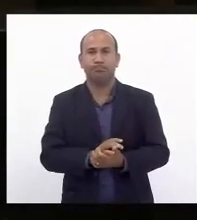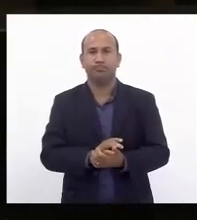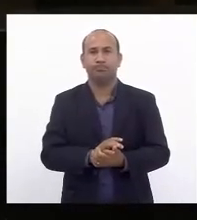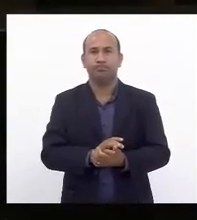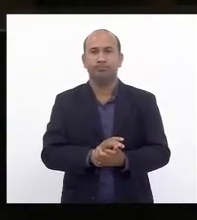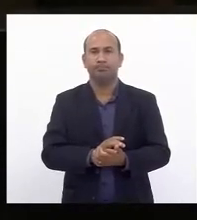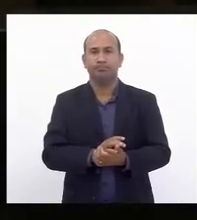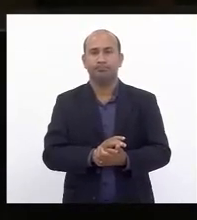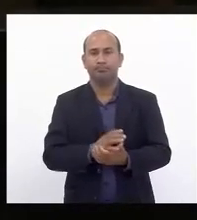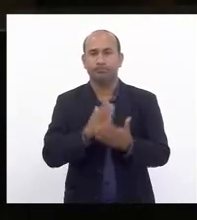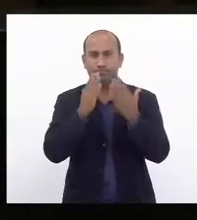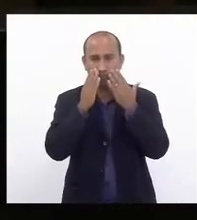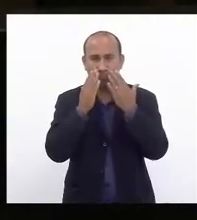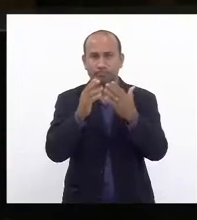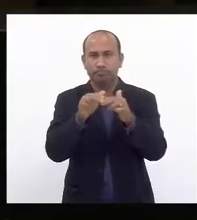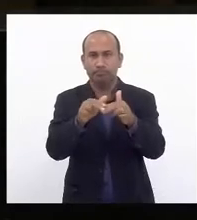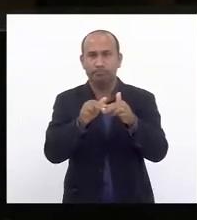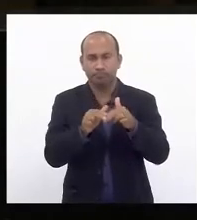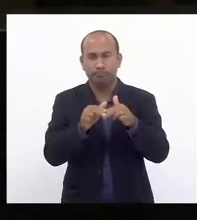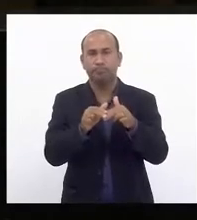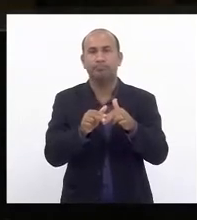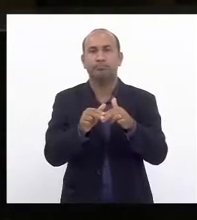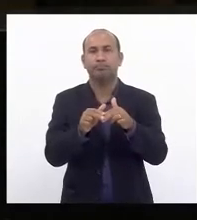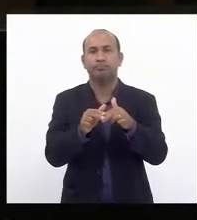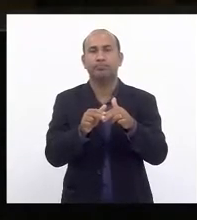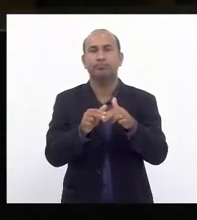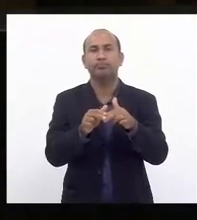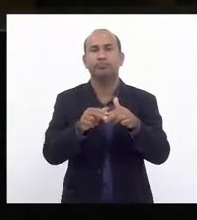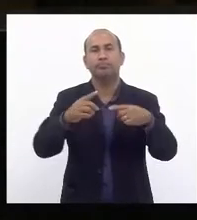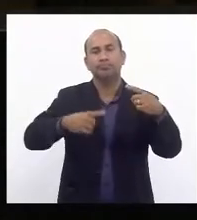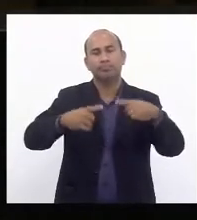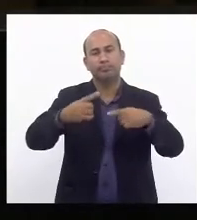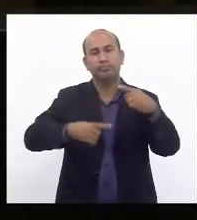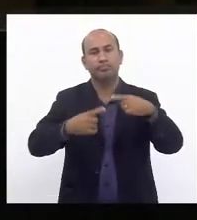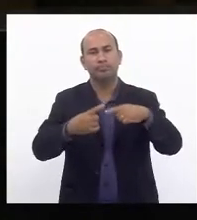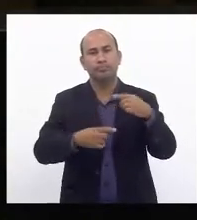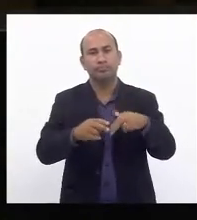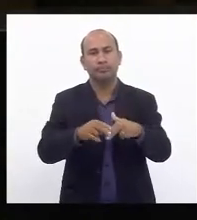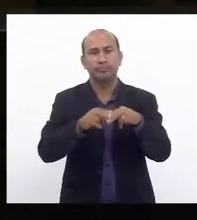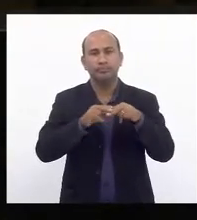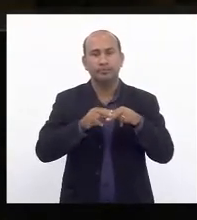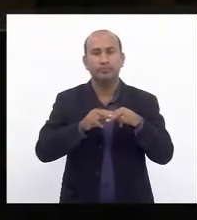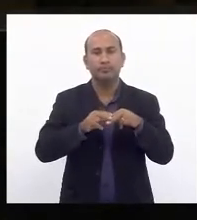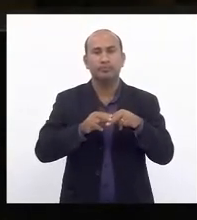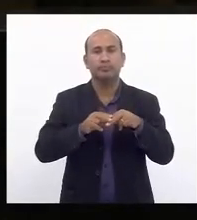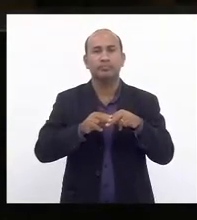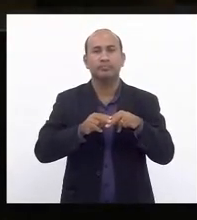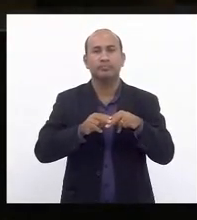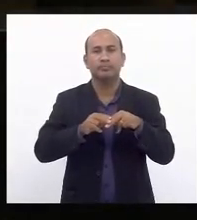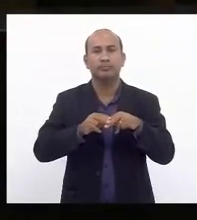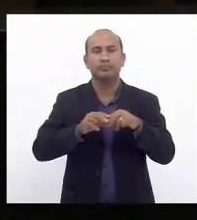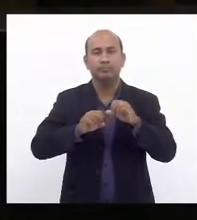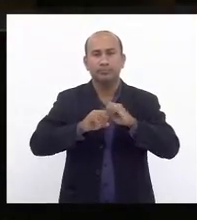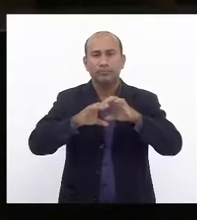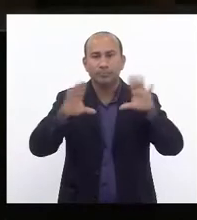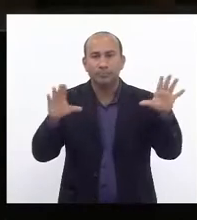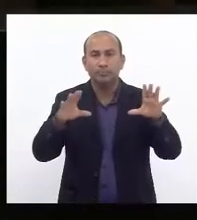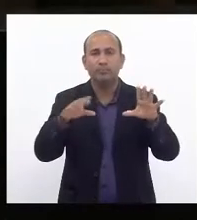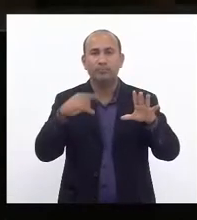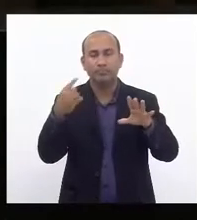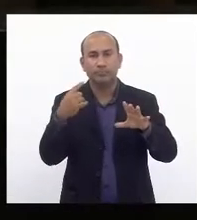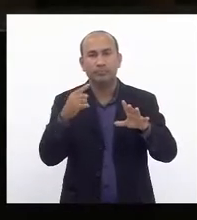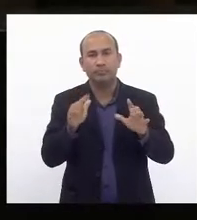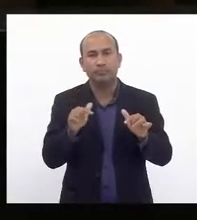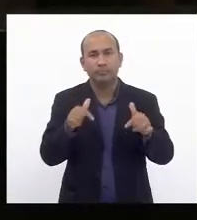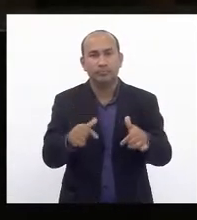diante do tabu que é também esse debate e, por óbvio, diante de uma situação que a gente acabou de ver